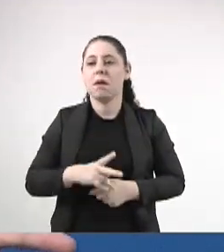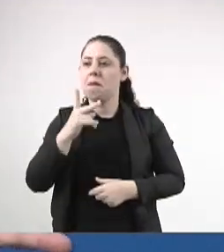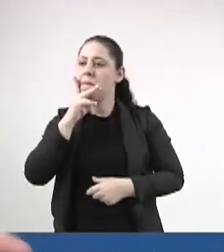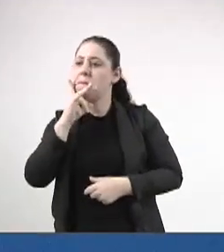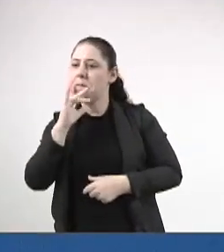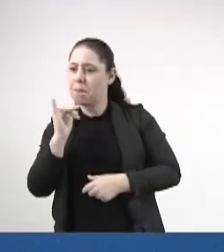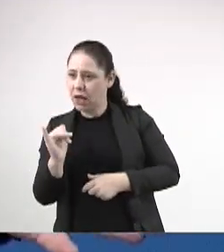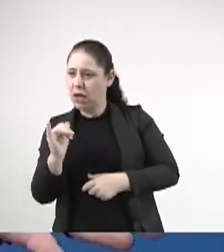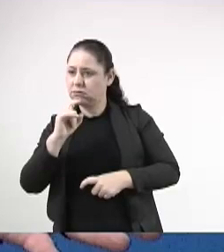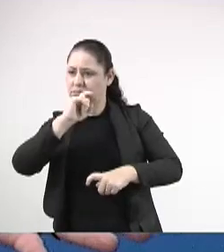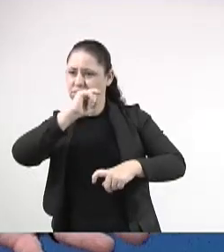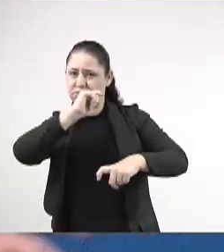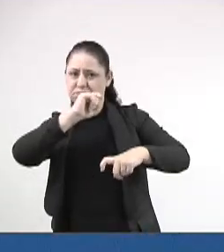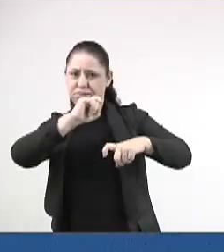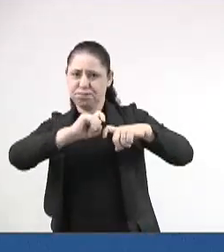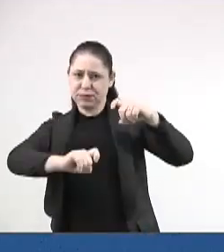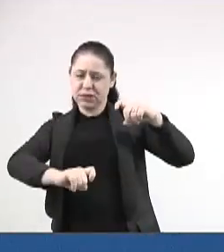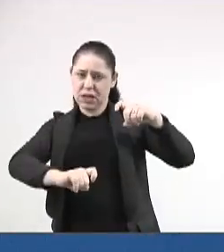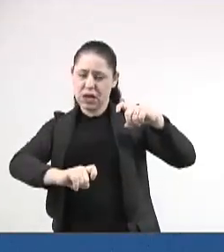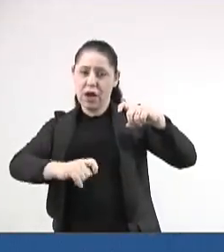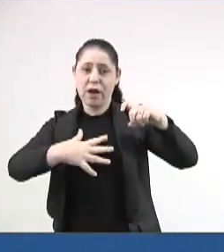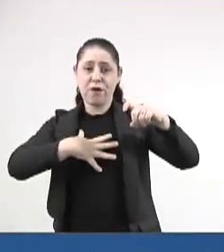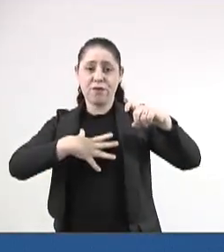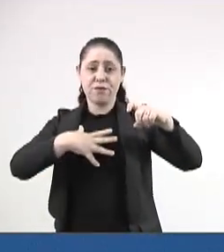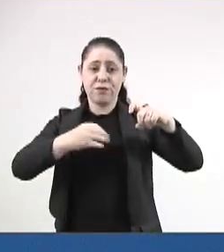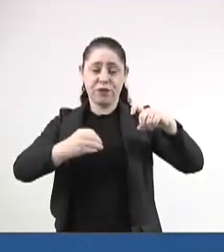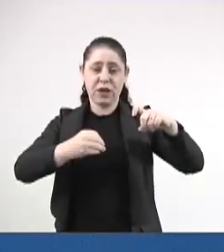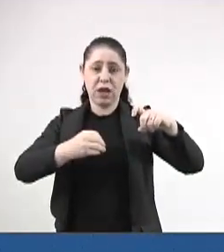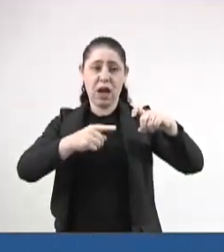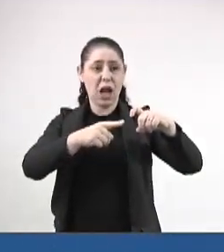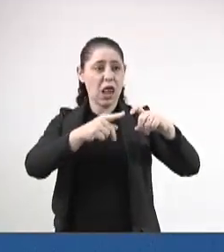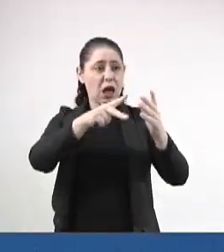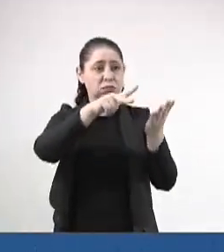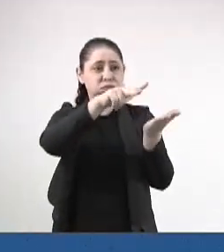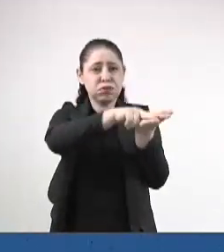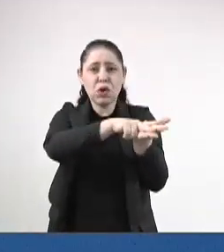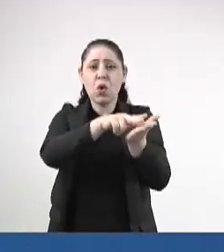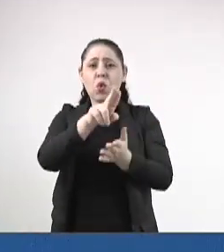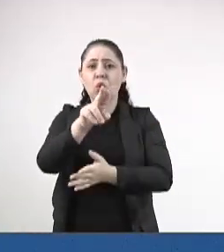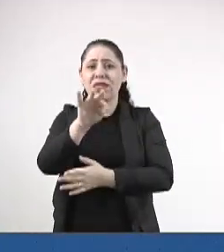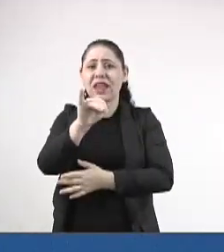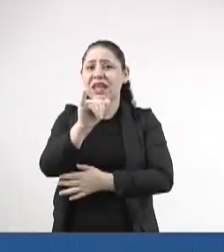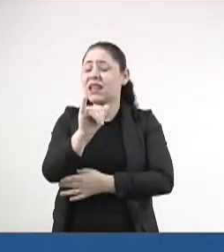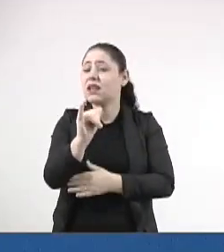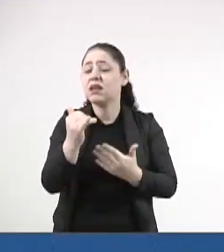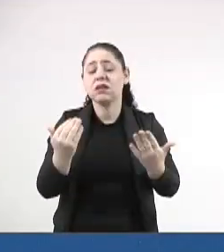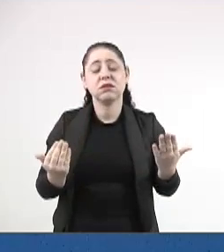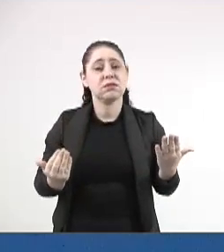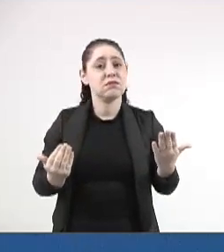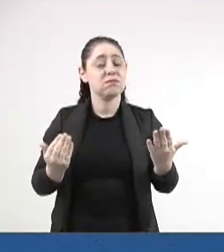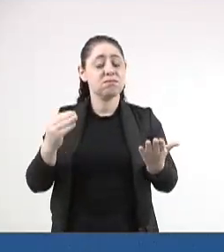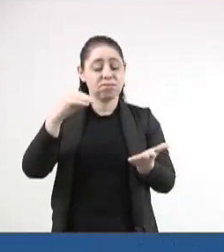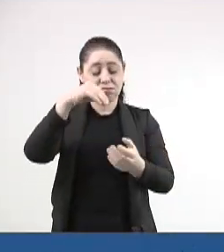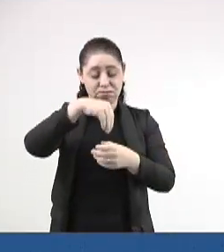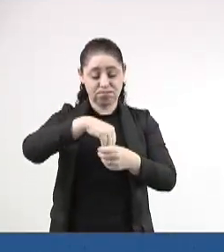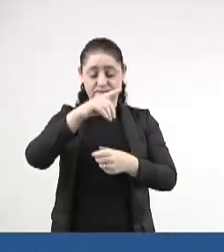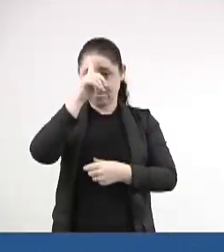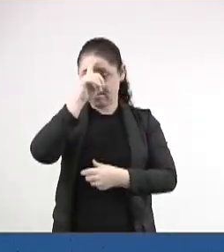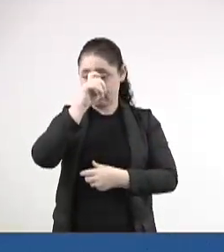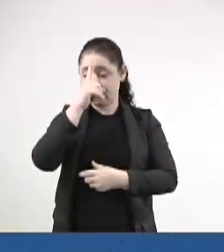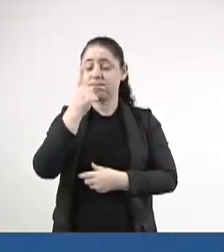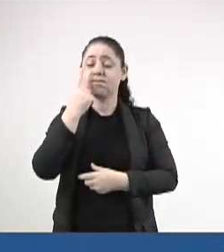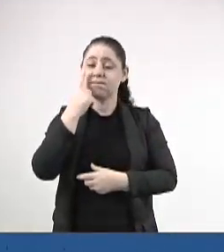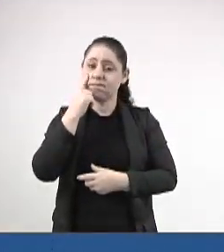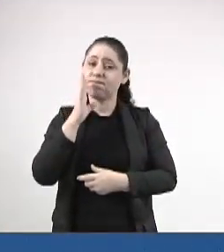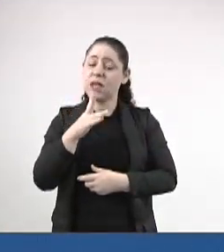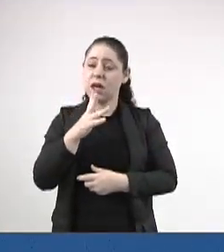pai abusando da filha no leito de UTI. No leito de UTI, nós já